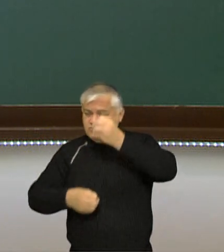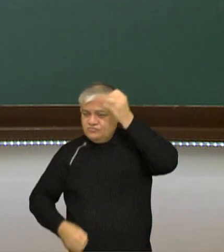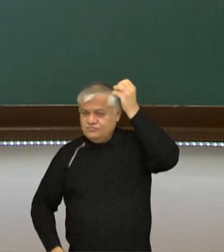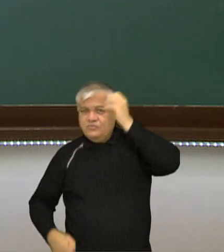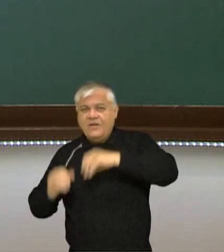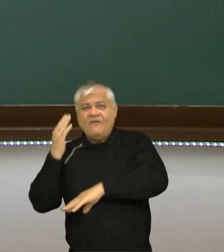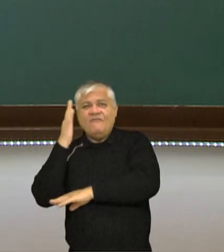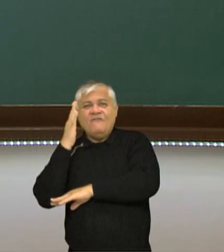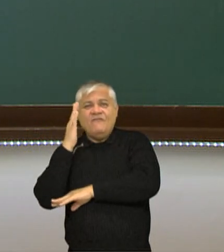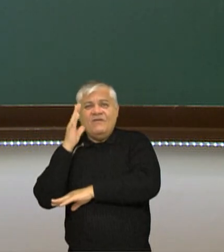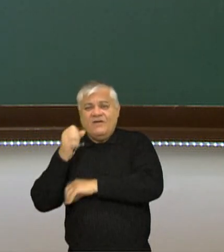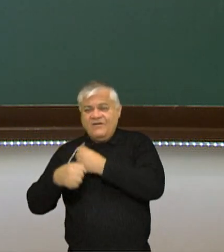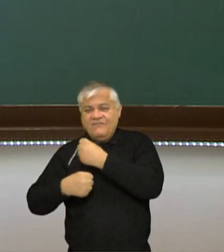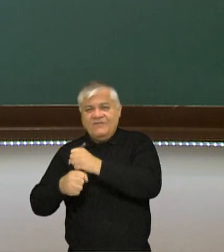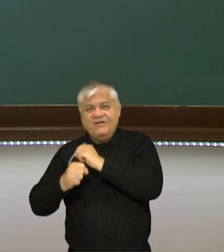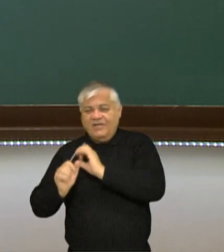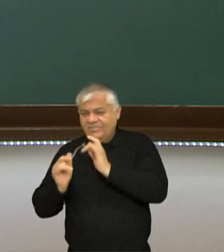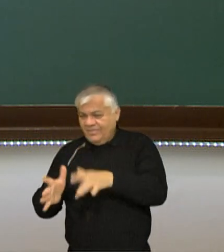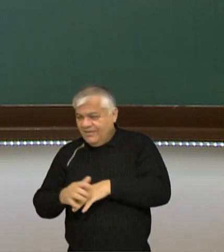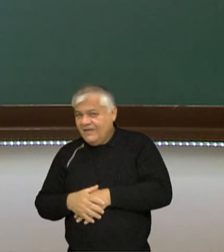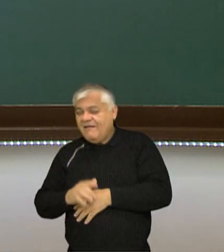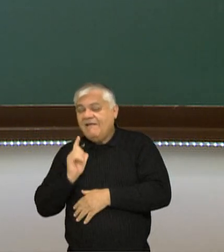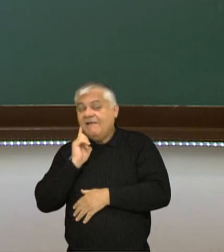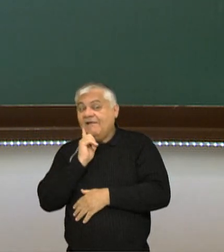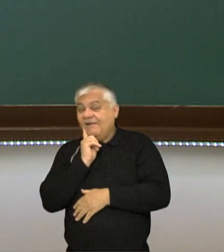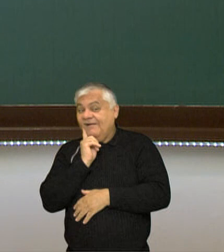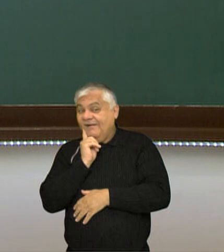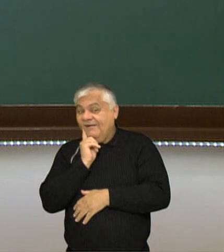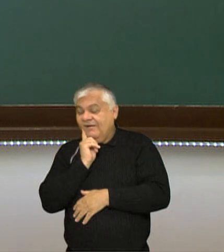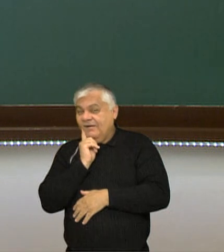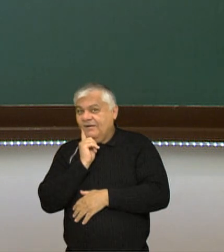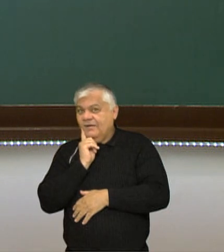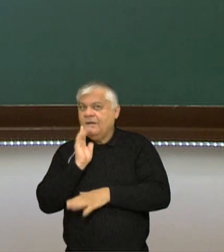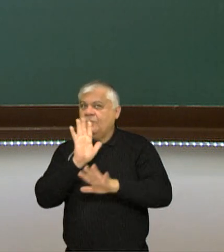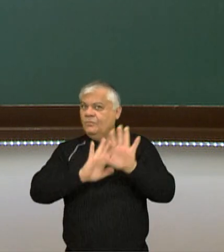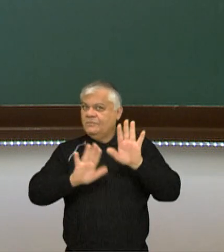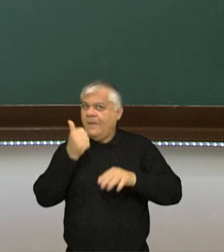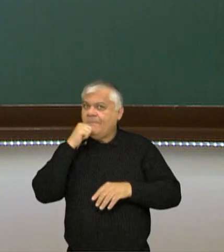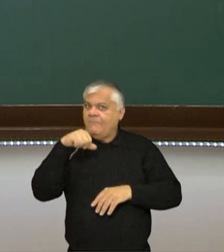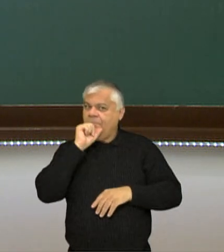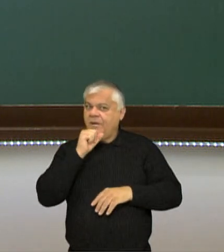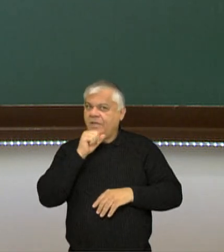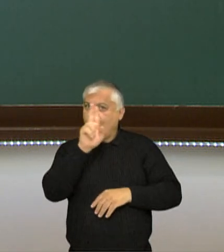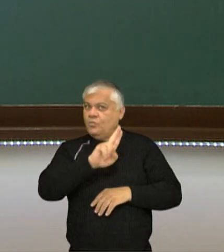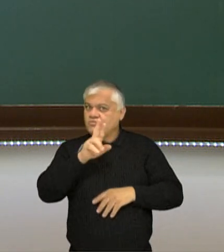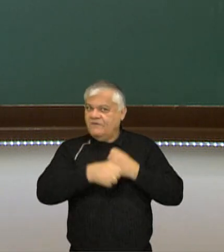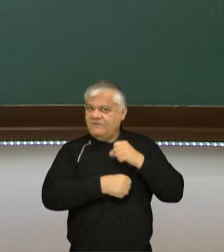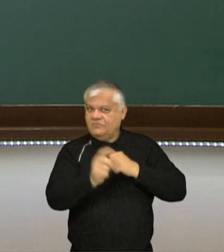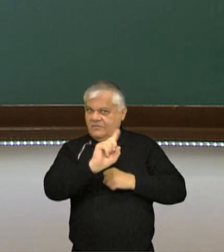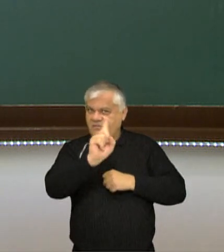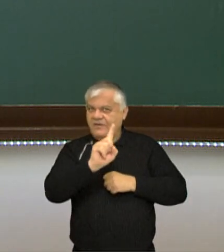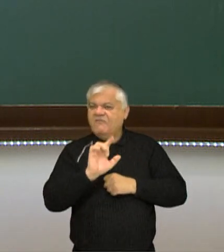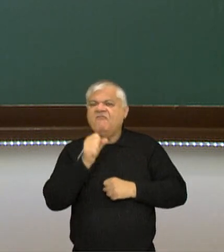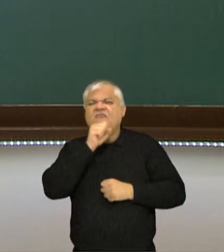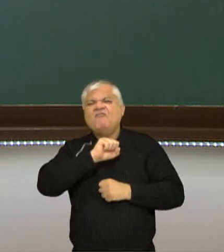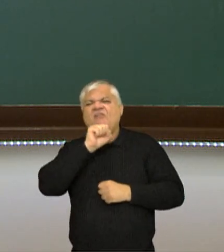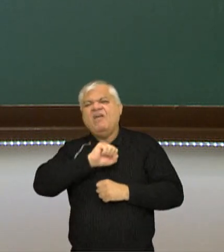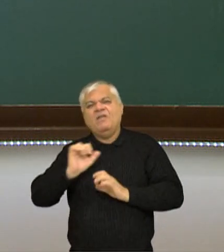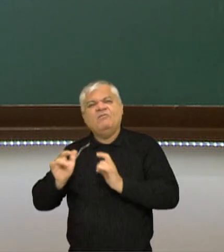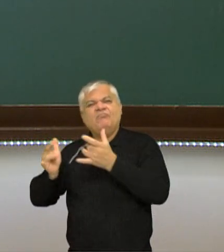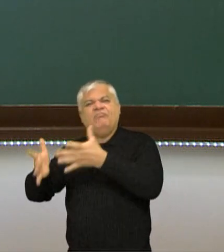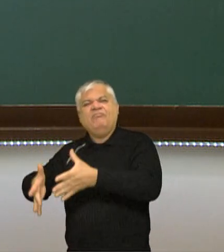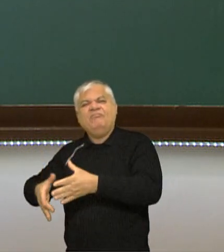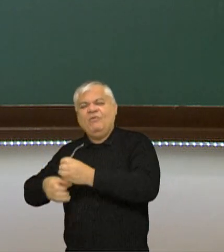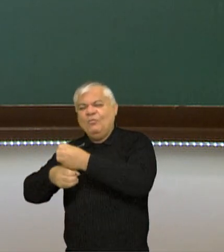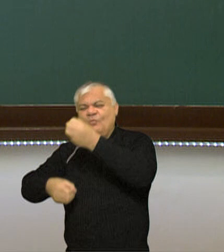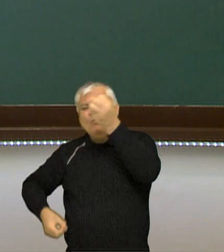sua casa, né, que a sua mãe não esteja usando, não vai pegar o cabo da vassoura da sua mãe, né, senão isso vai dar confusão depois. Mas talvez você tenha